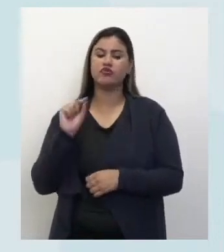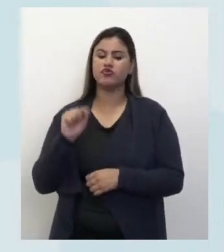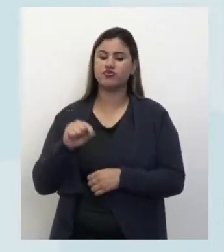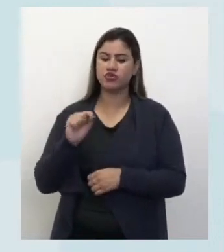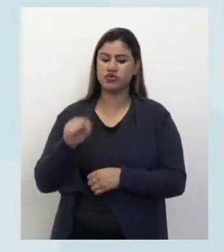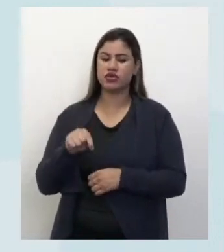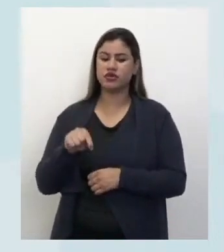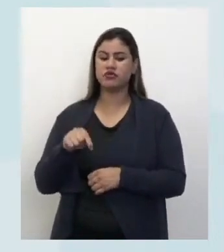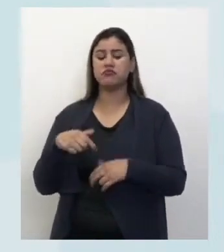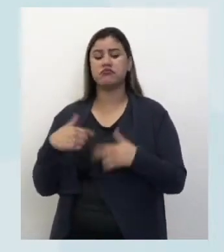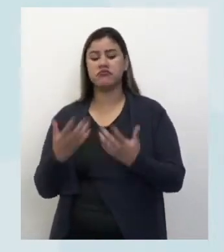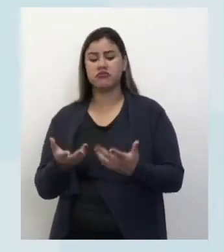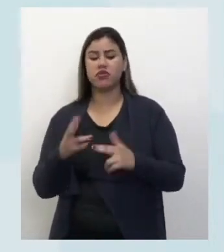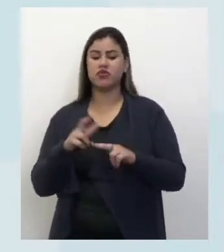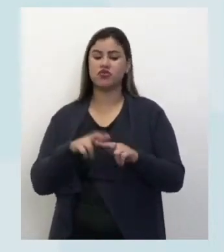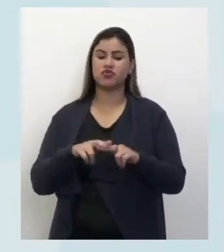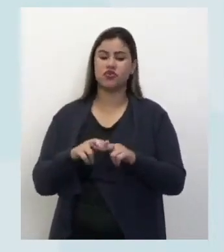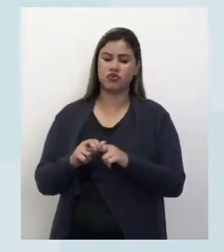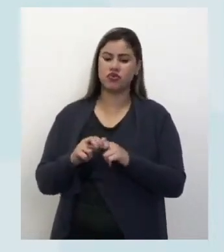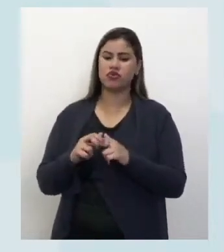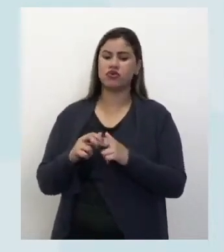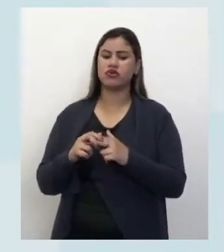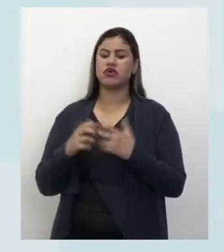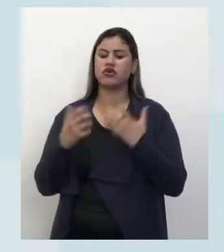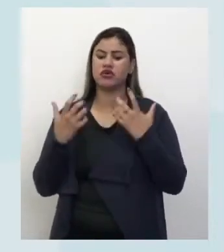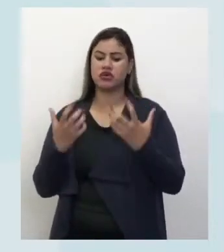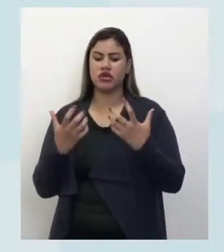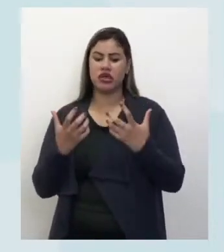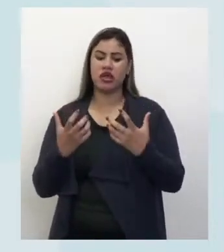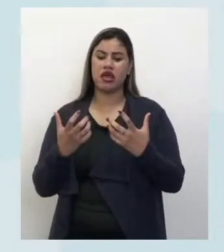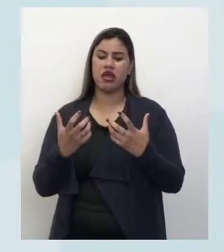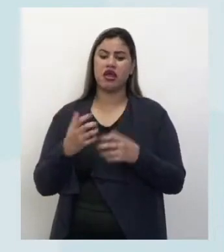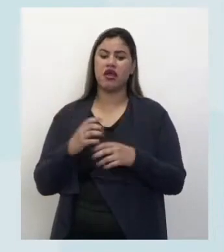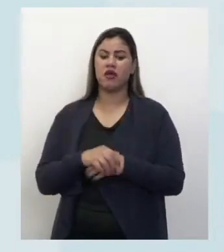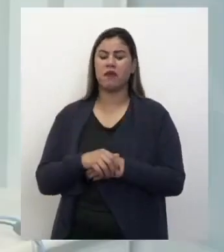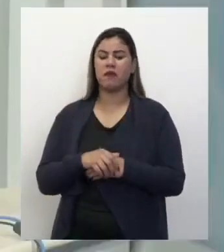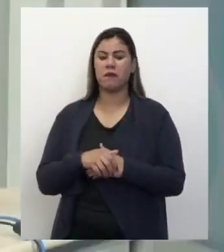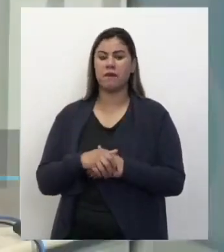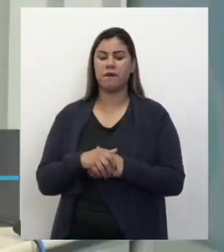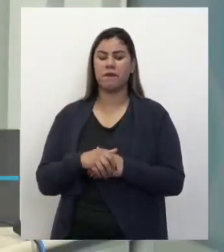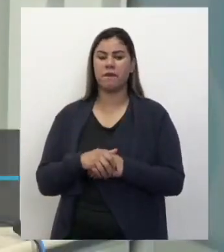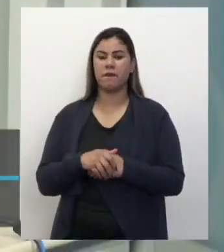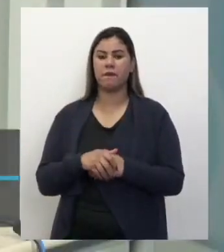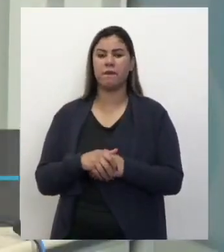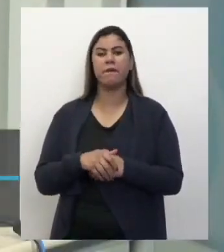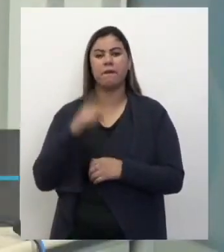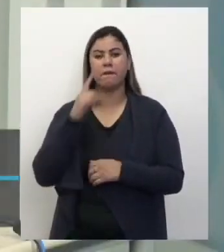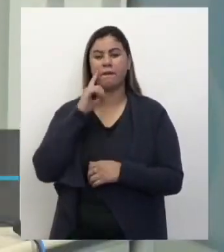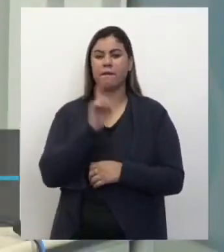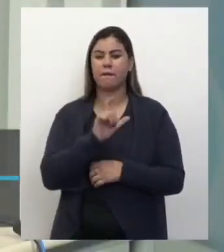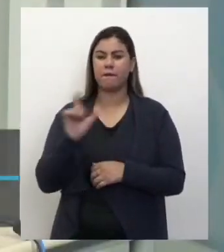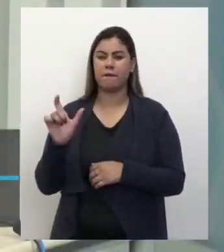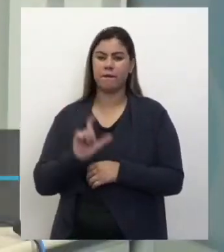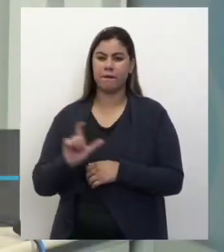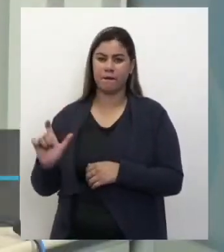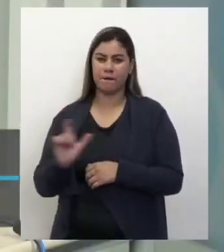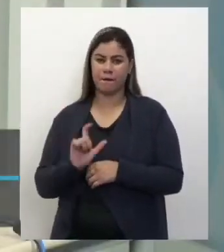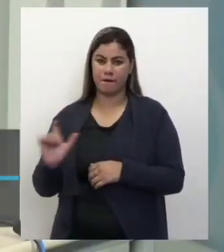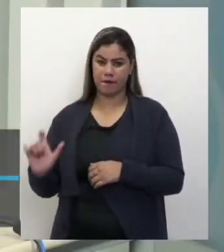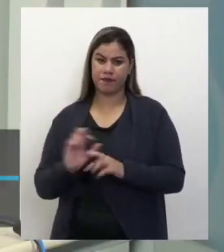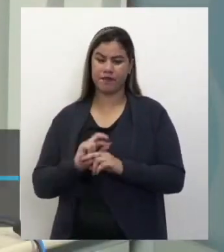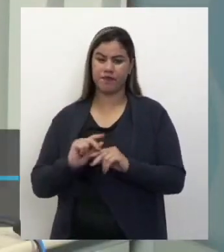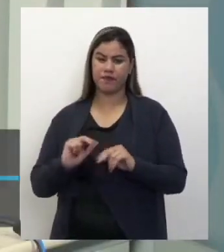porém, todavia, quer, contudo, seja e conforme. Essas conjunções, elas